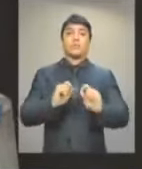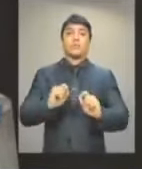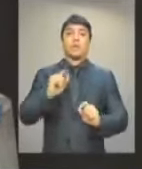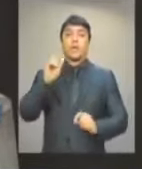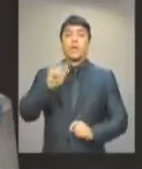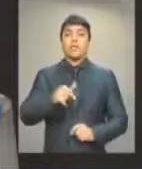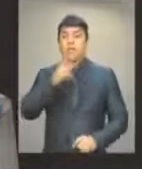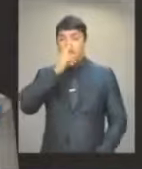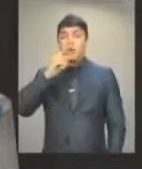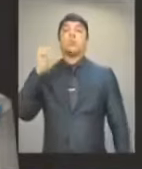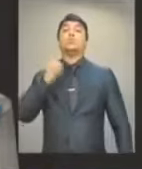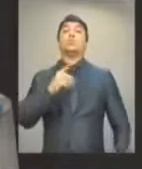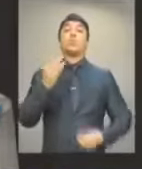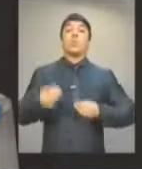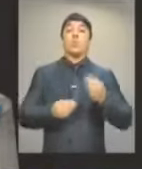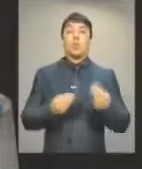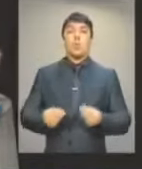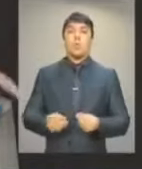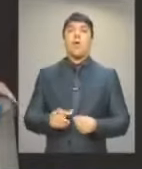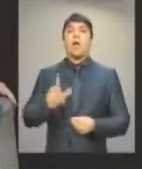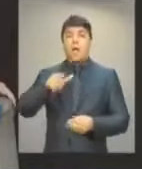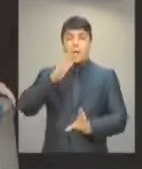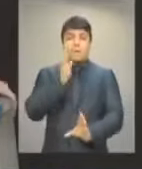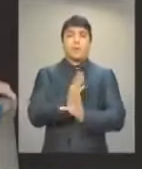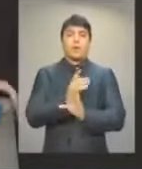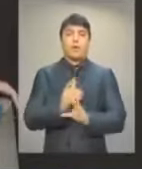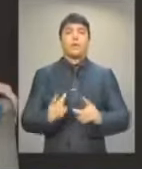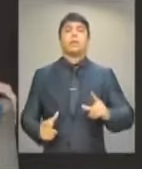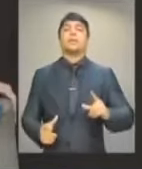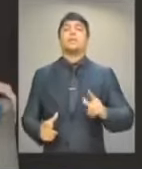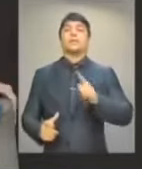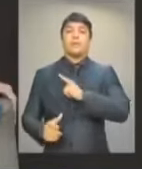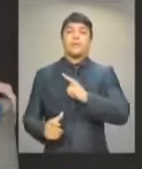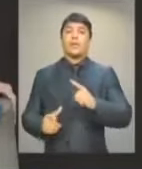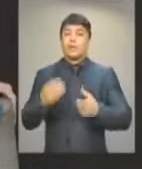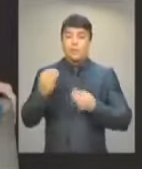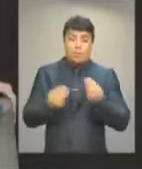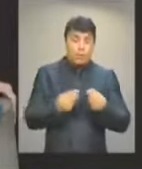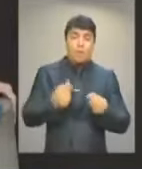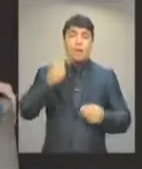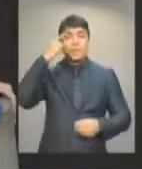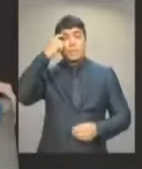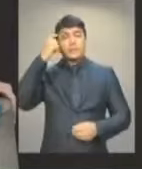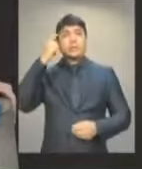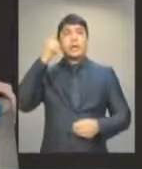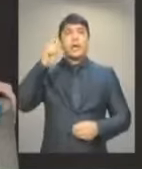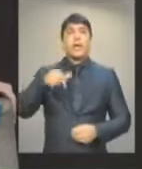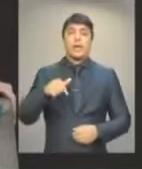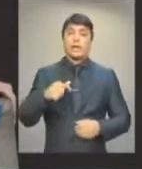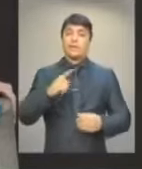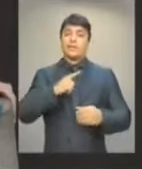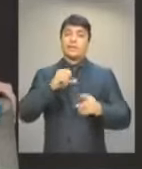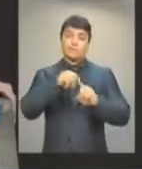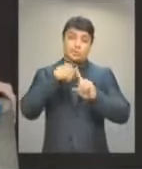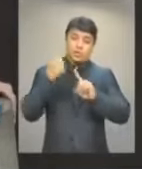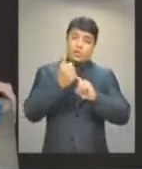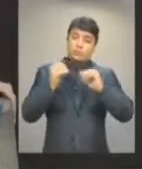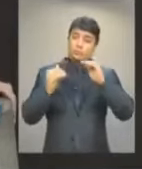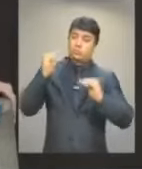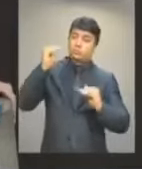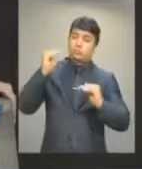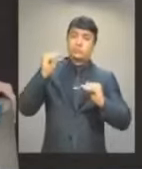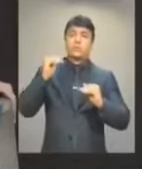resposta há de depender muito das suas condições de classe, as condições sociais. Há uma diferença